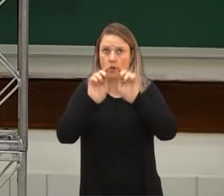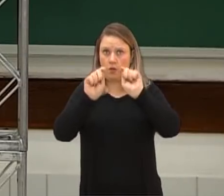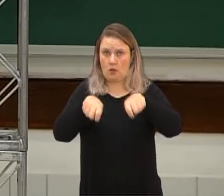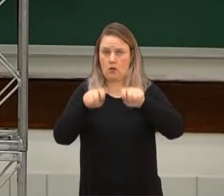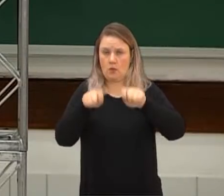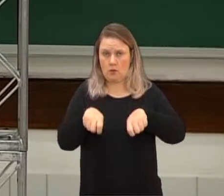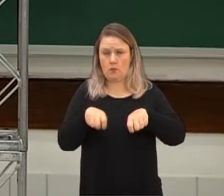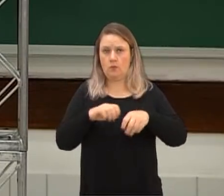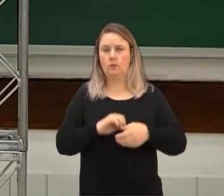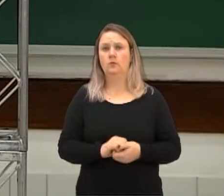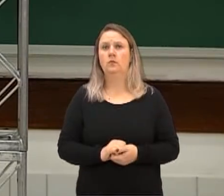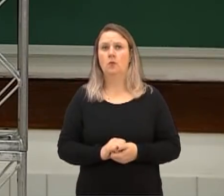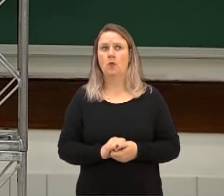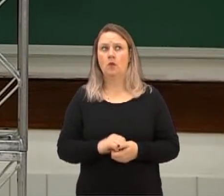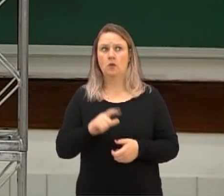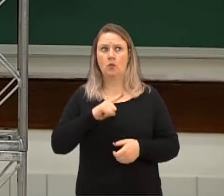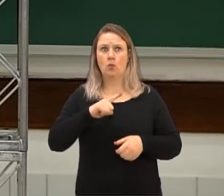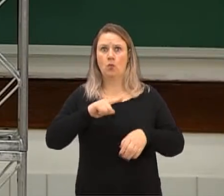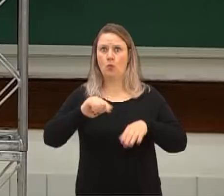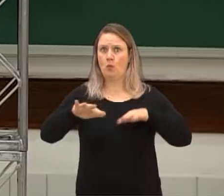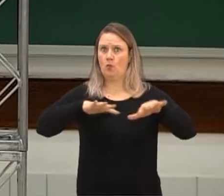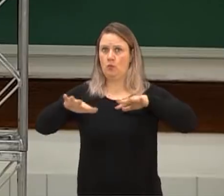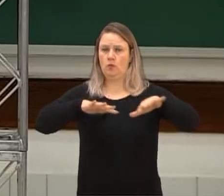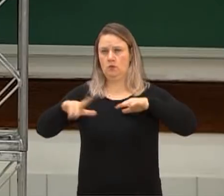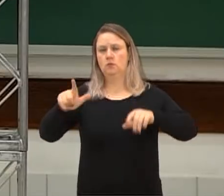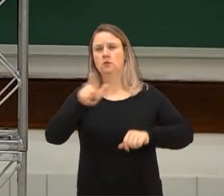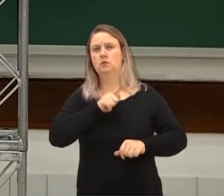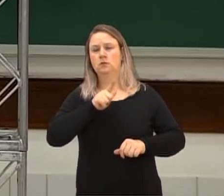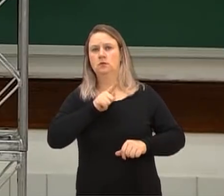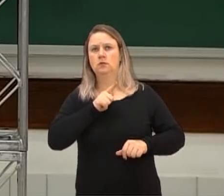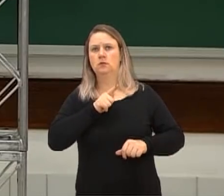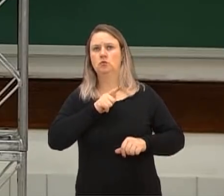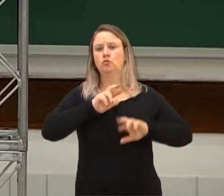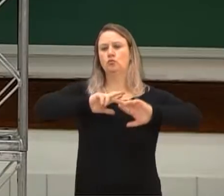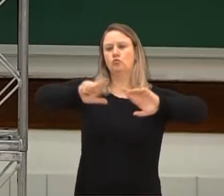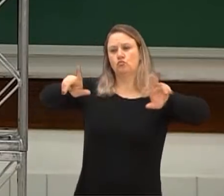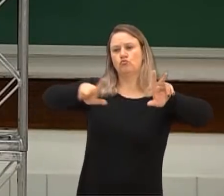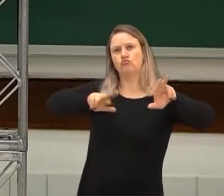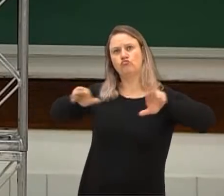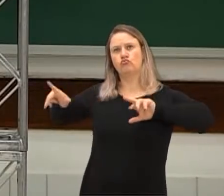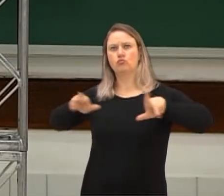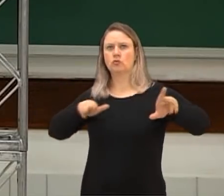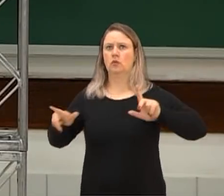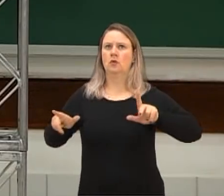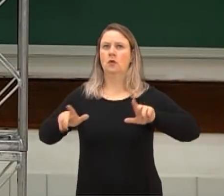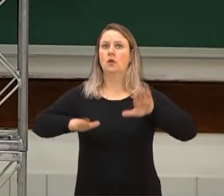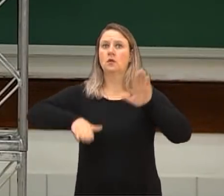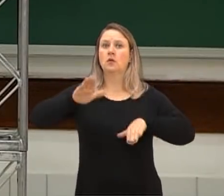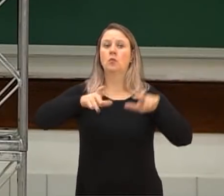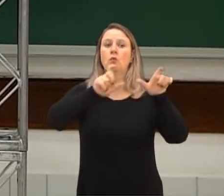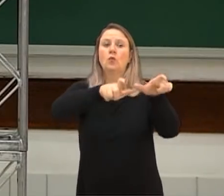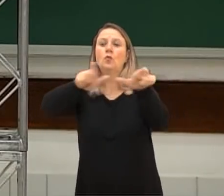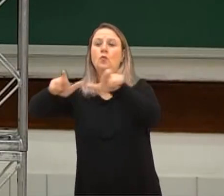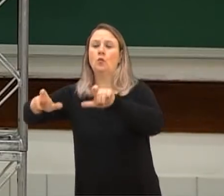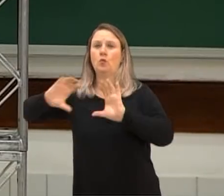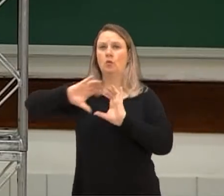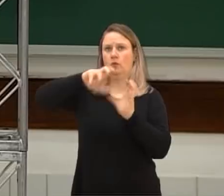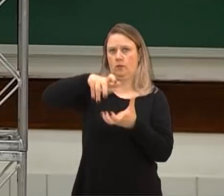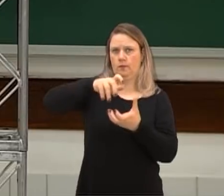ser, elas se movimentam, e esses movimentos eles vão ser diferenciados em determinados lugares do